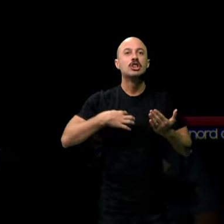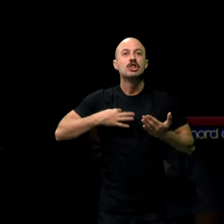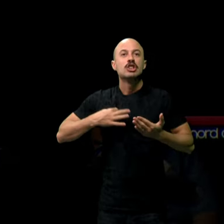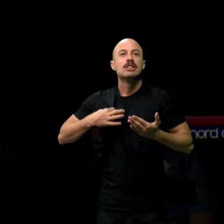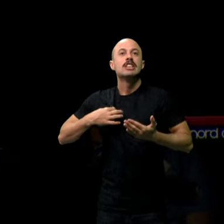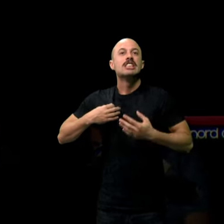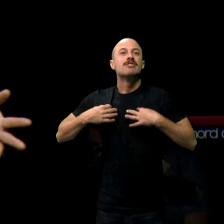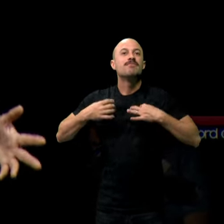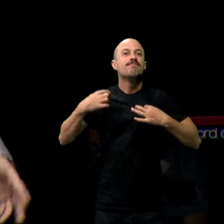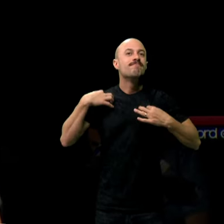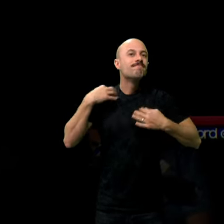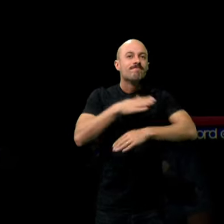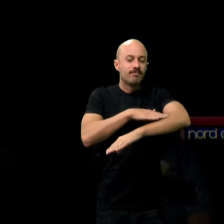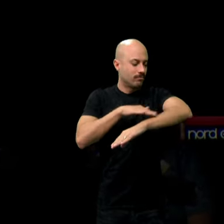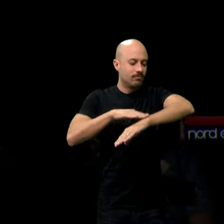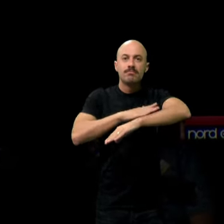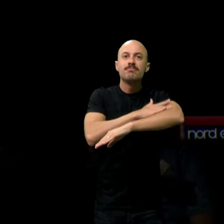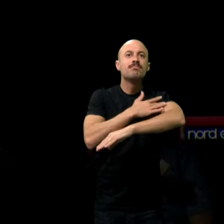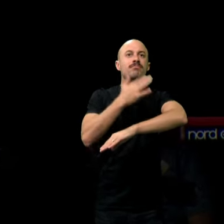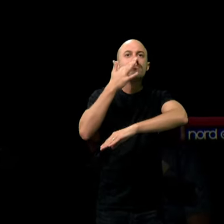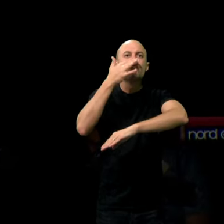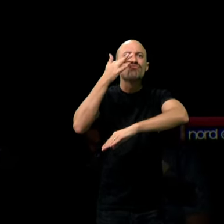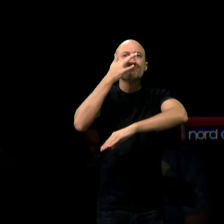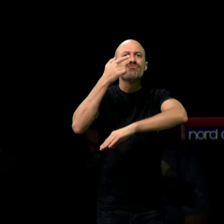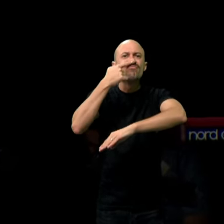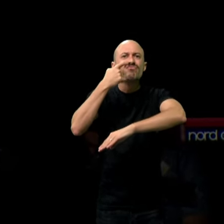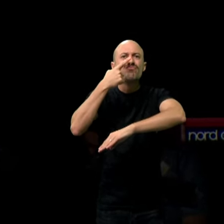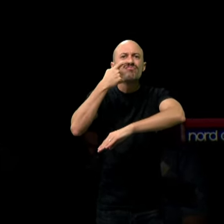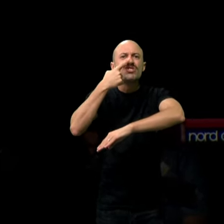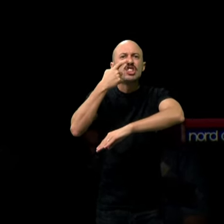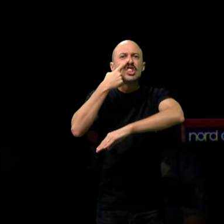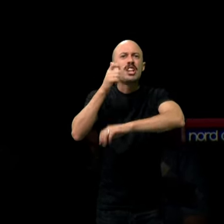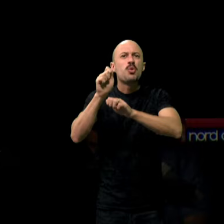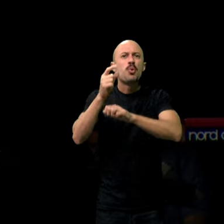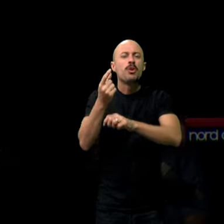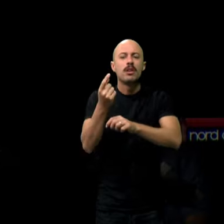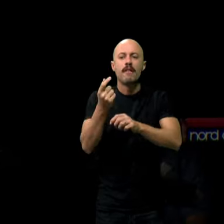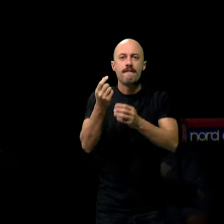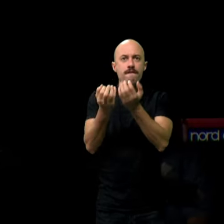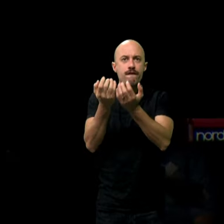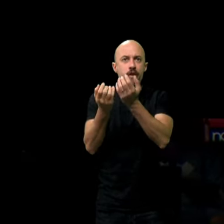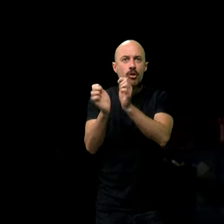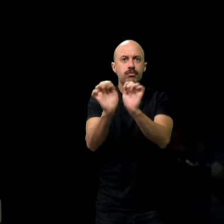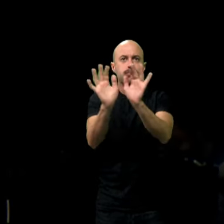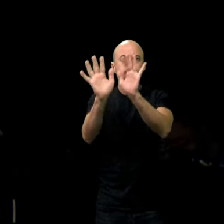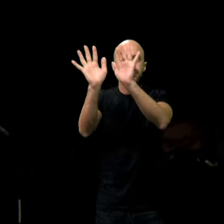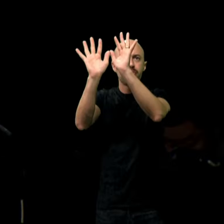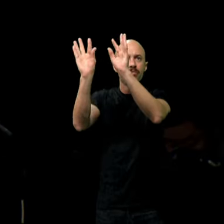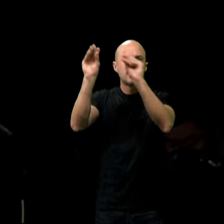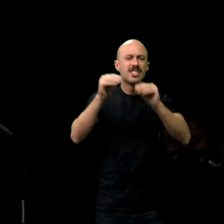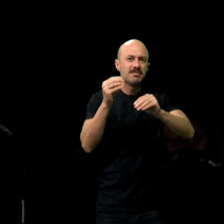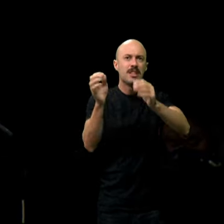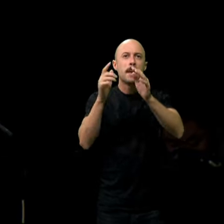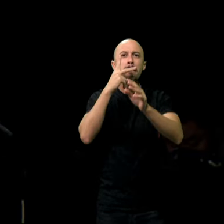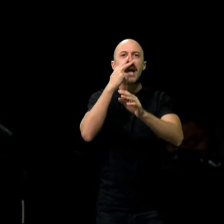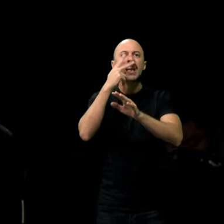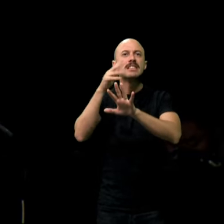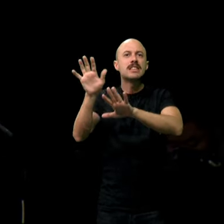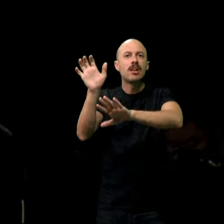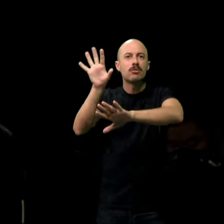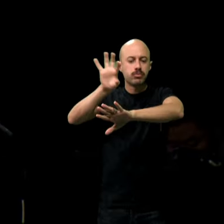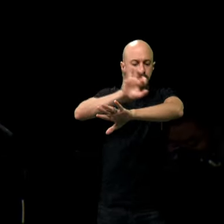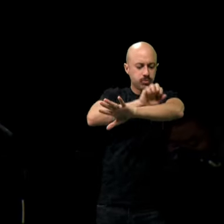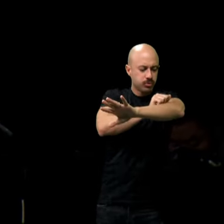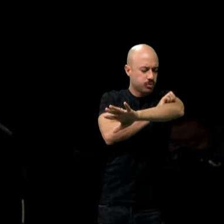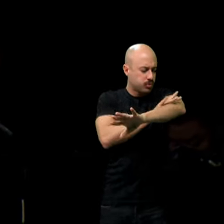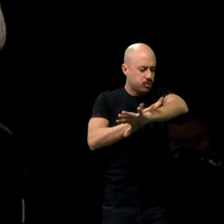nem alquitrão, não sei como se chama. Era fogo na lenha, que pegamos no mato, senão não podíamos.